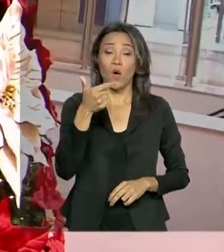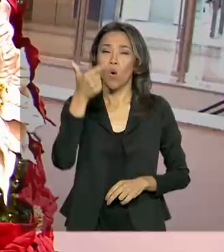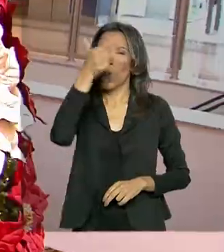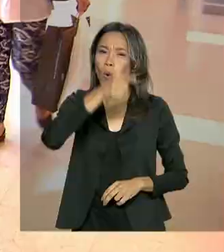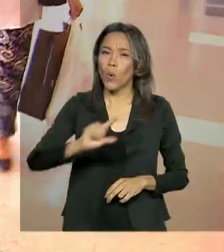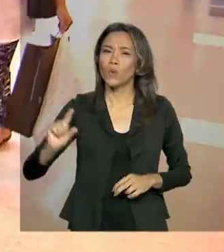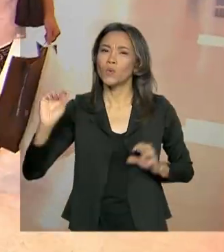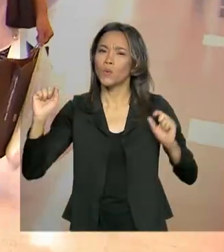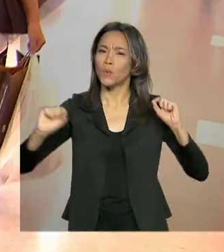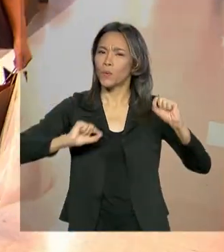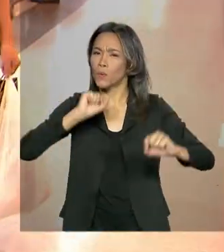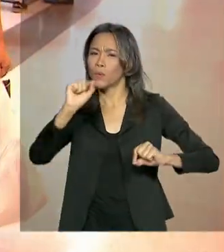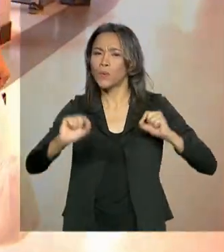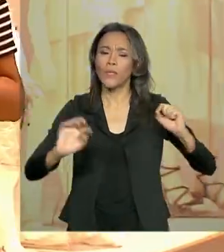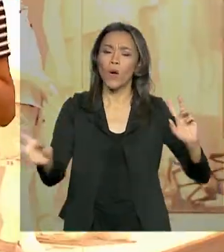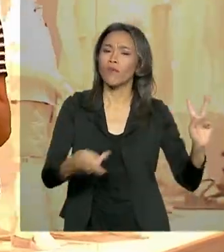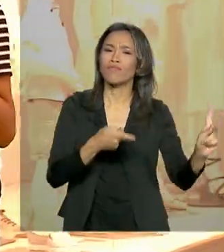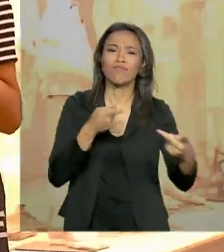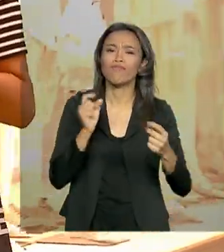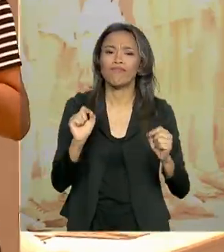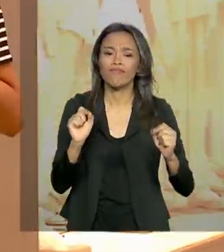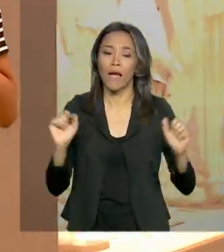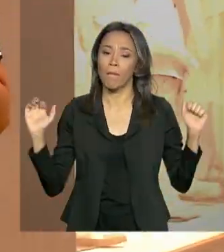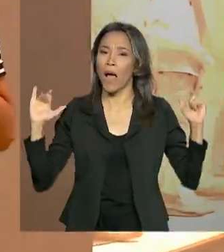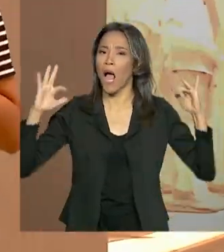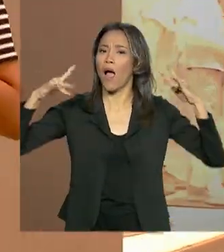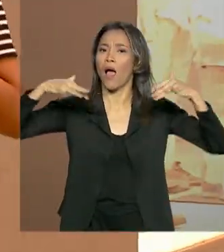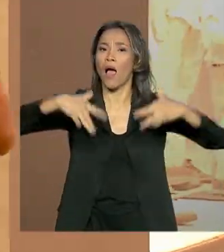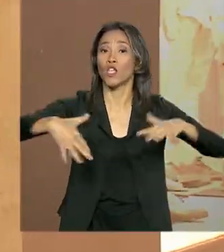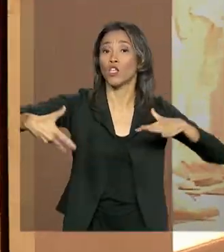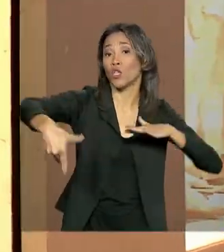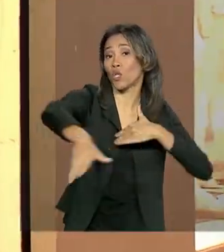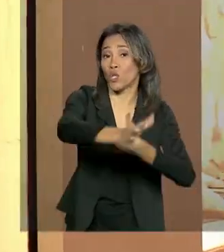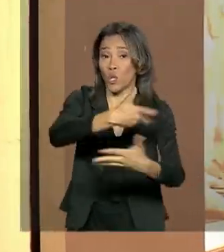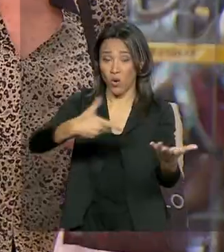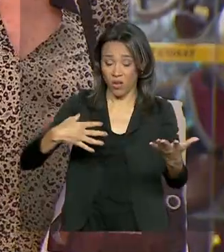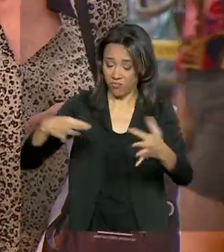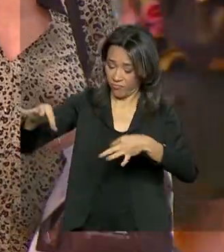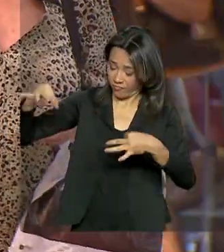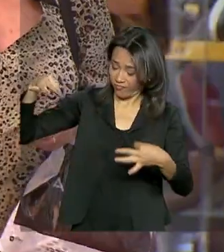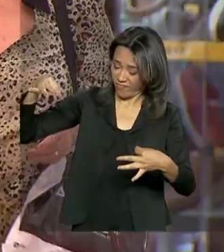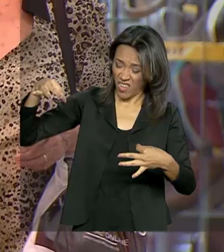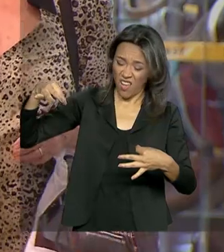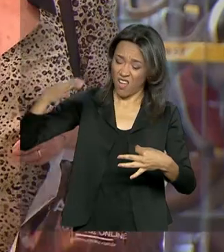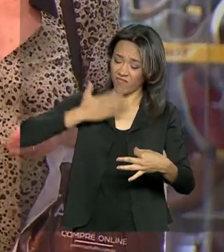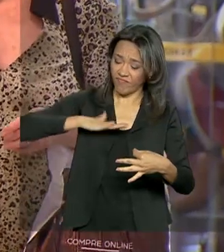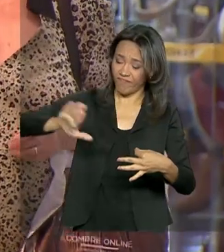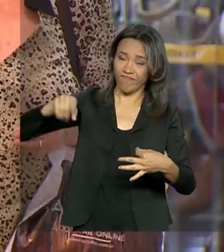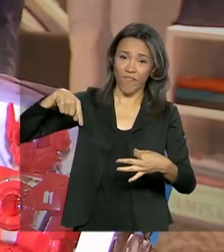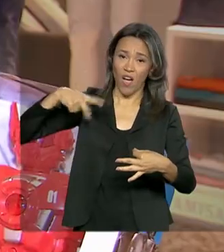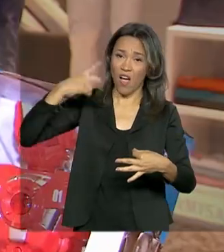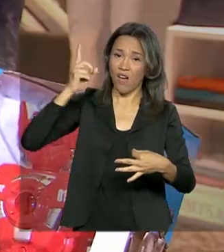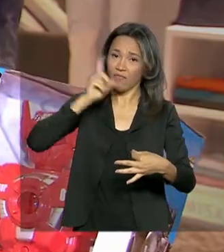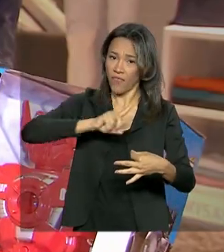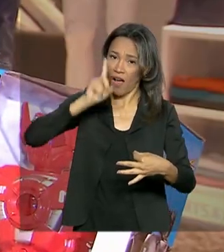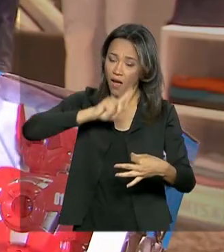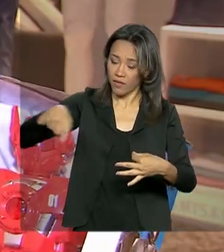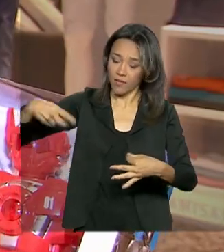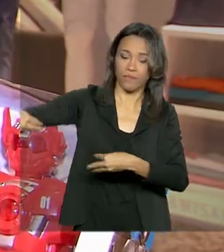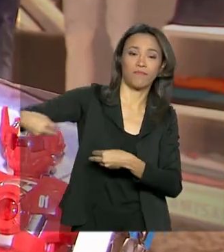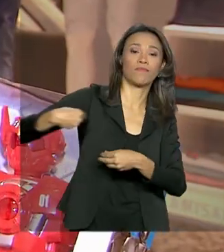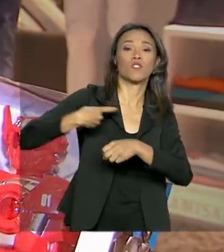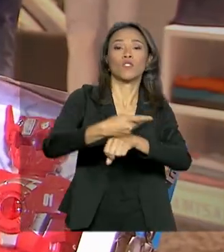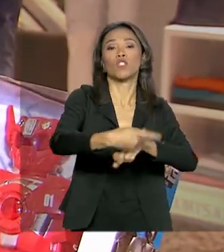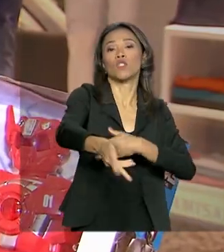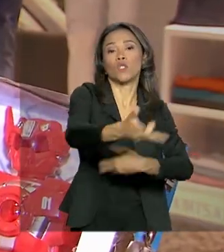ganha agora força nas lojas o da troca dos itens que não agradaram ou estavam com defeito vani não perdeu